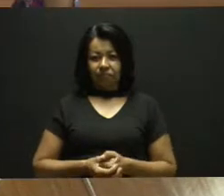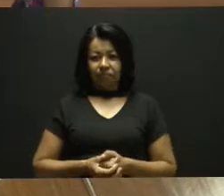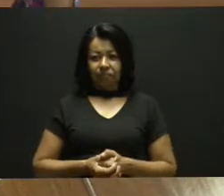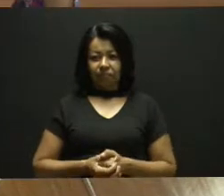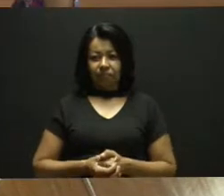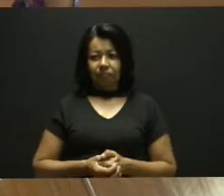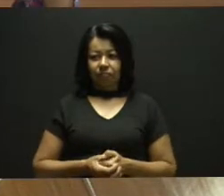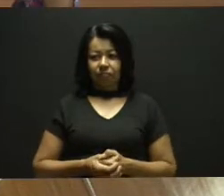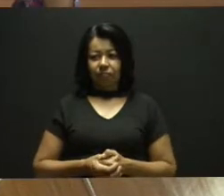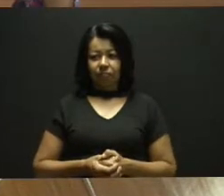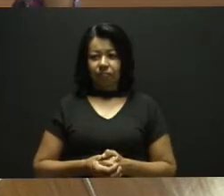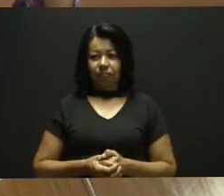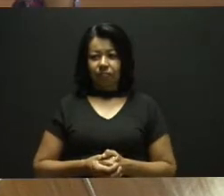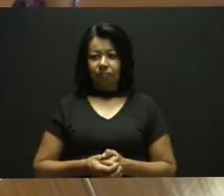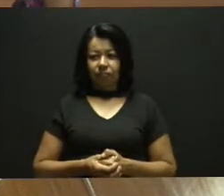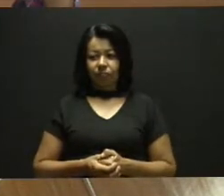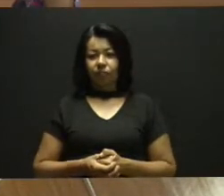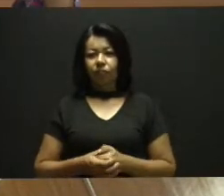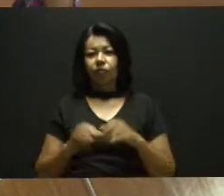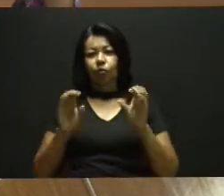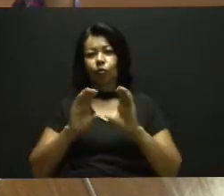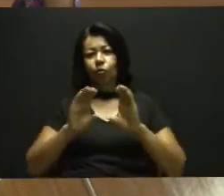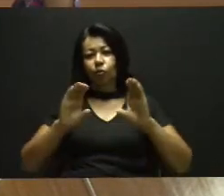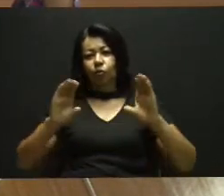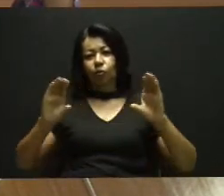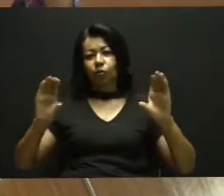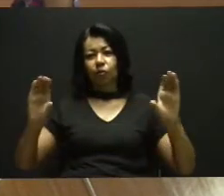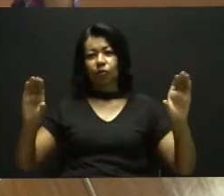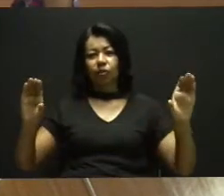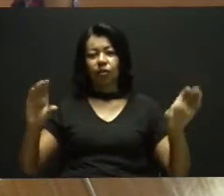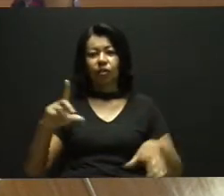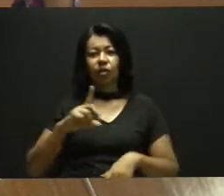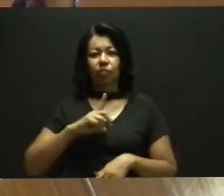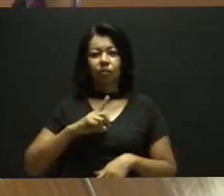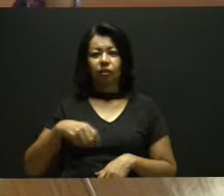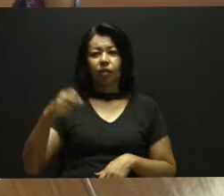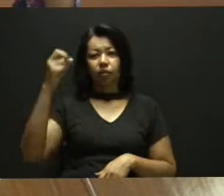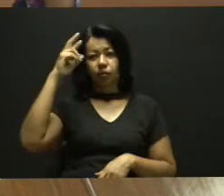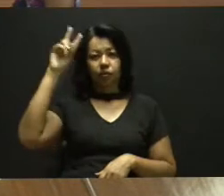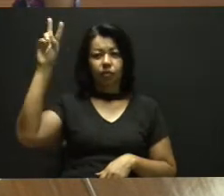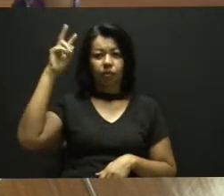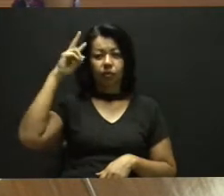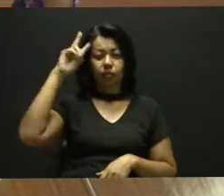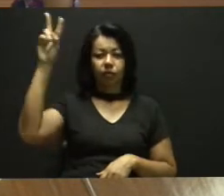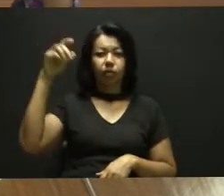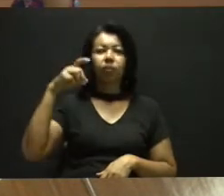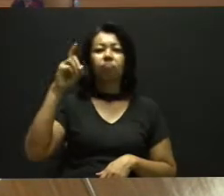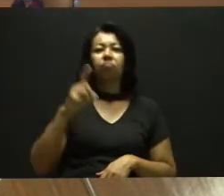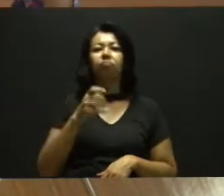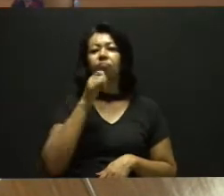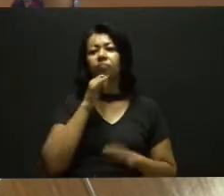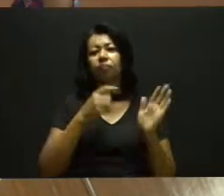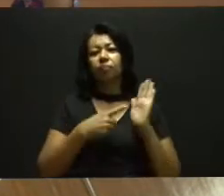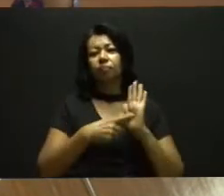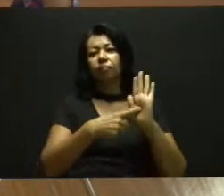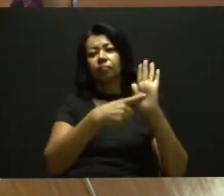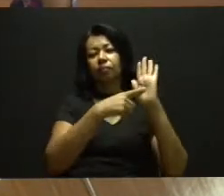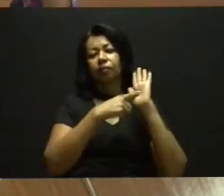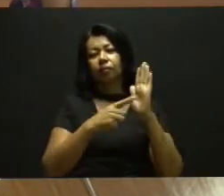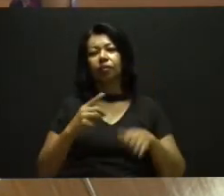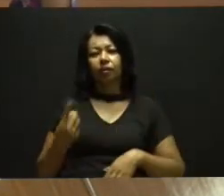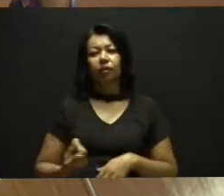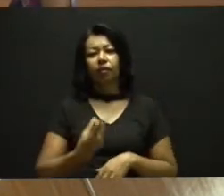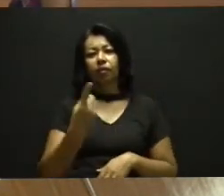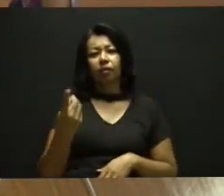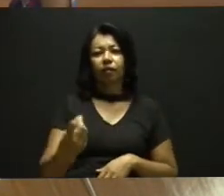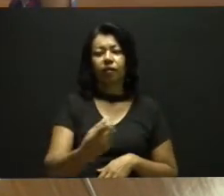nos pomares dos feitos históricos são exemplos da eterna